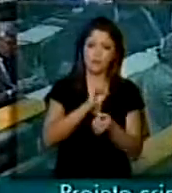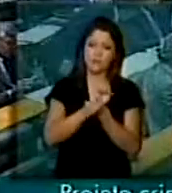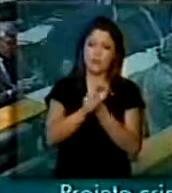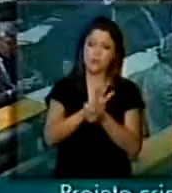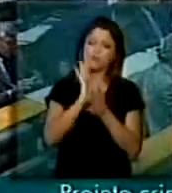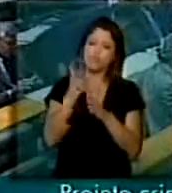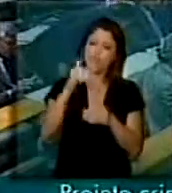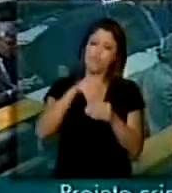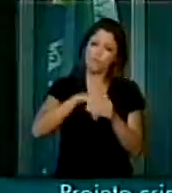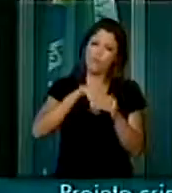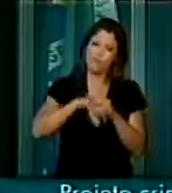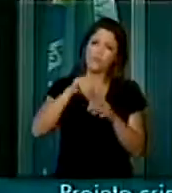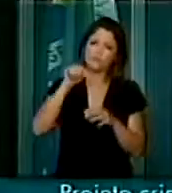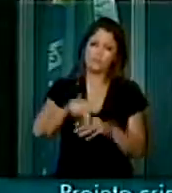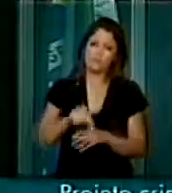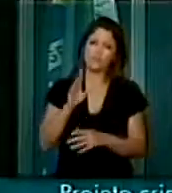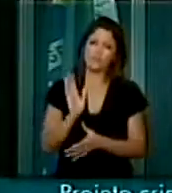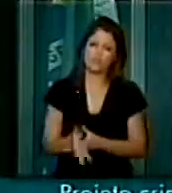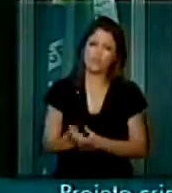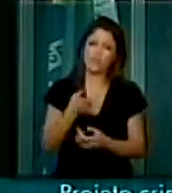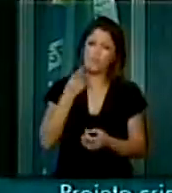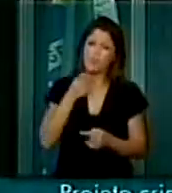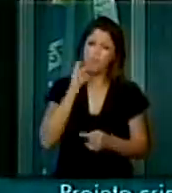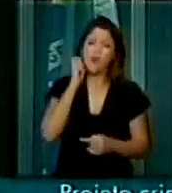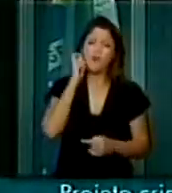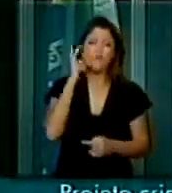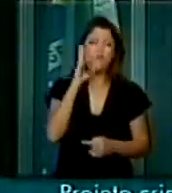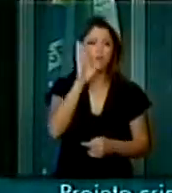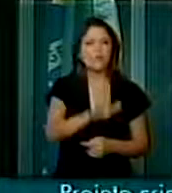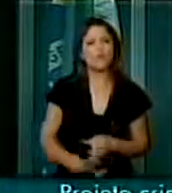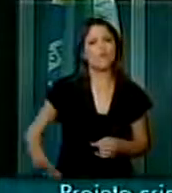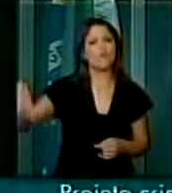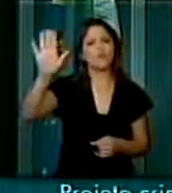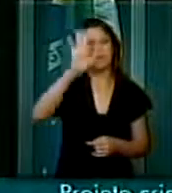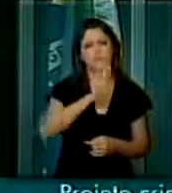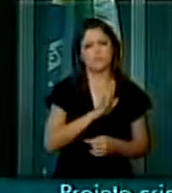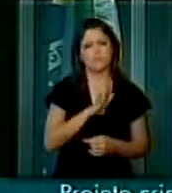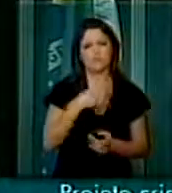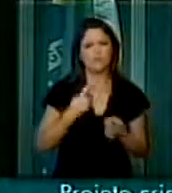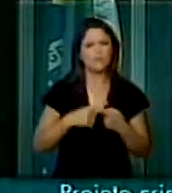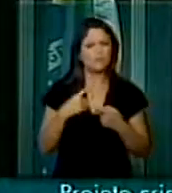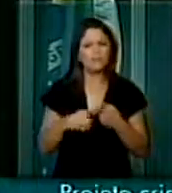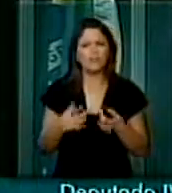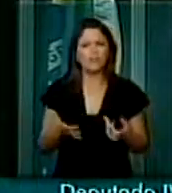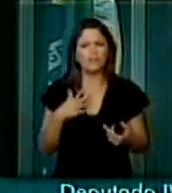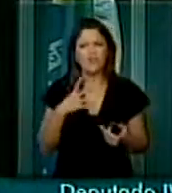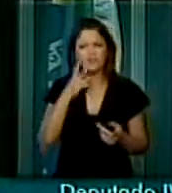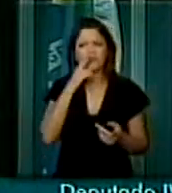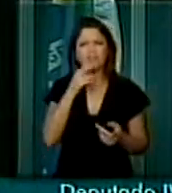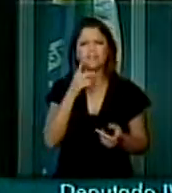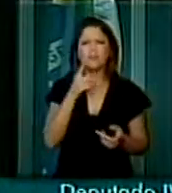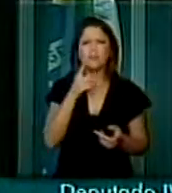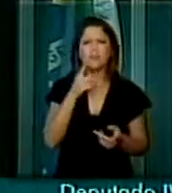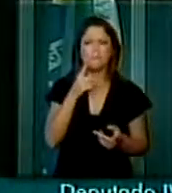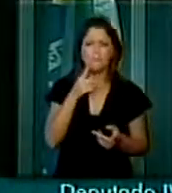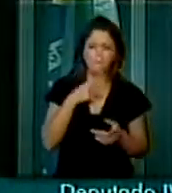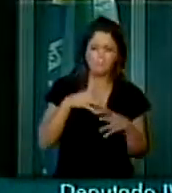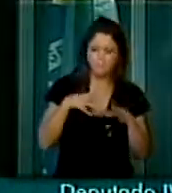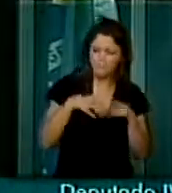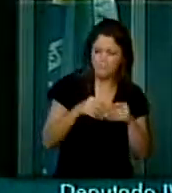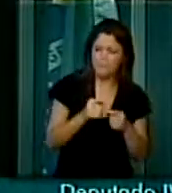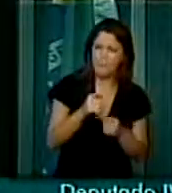foi votada nessa casa, é a vergonha nacional em que propriedades onde